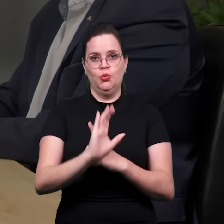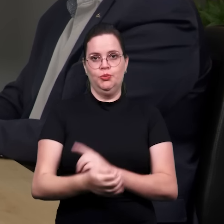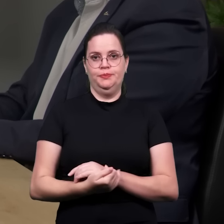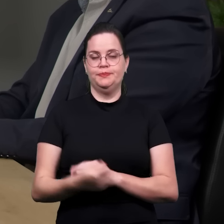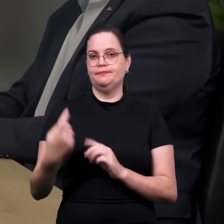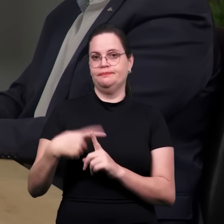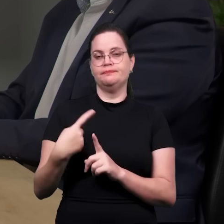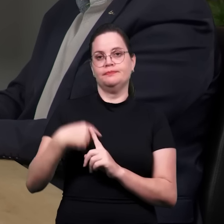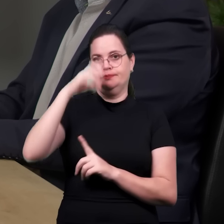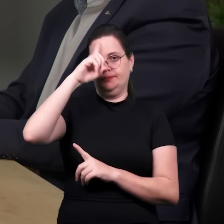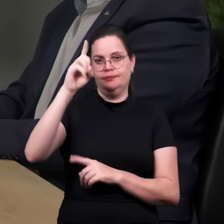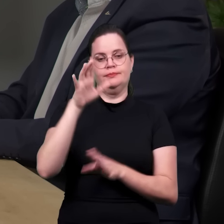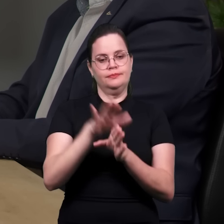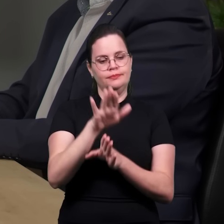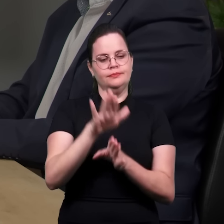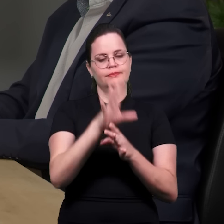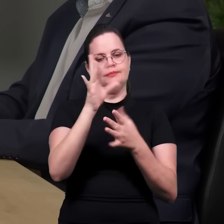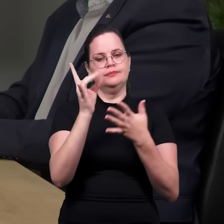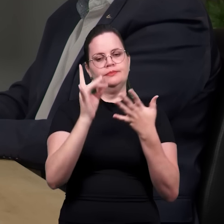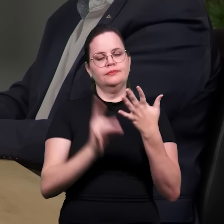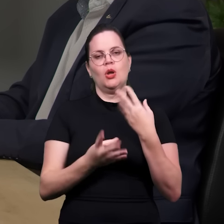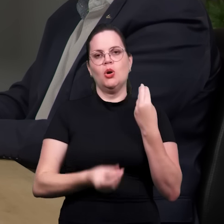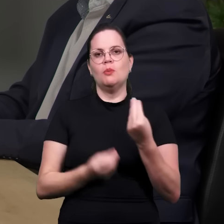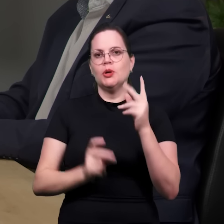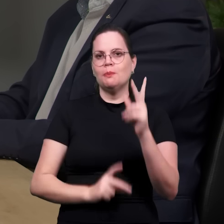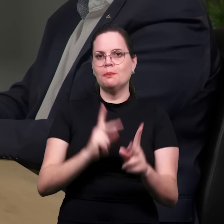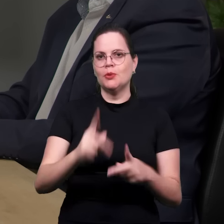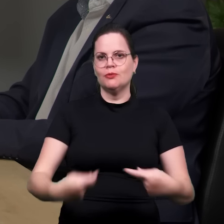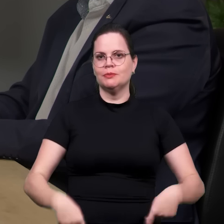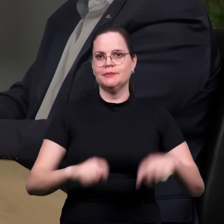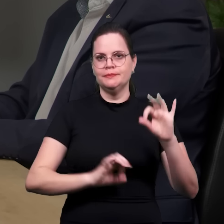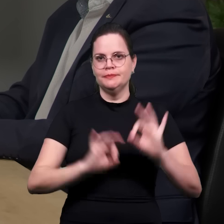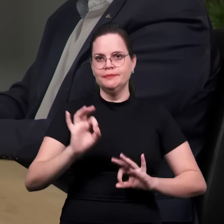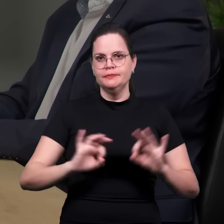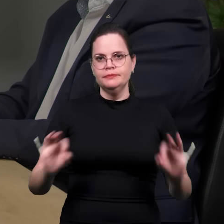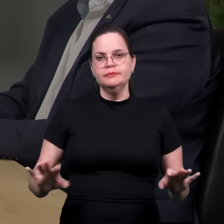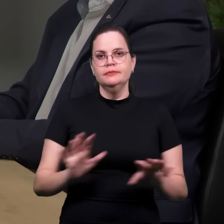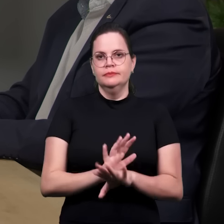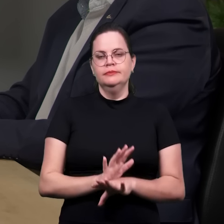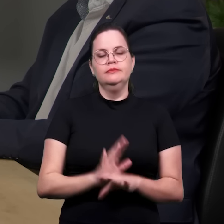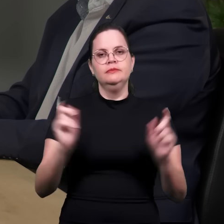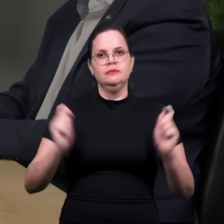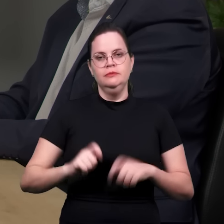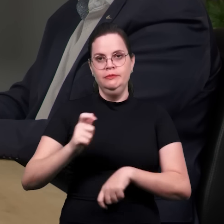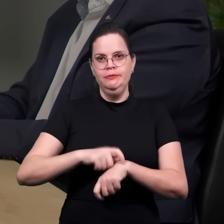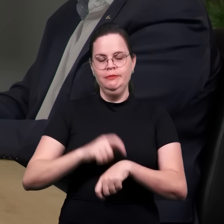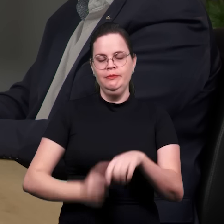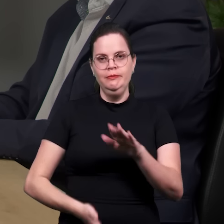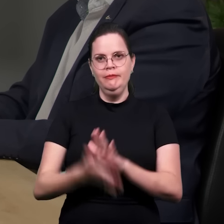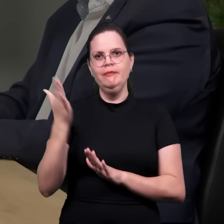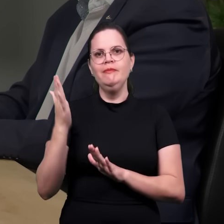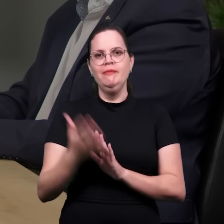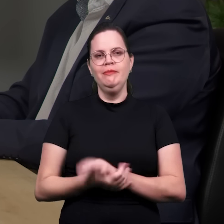onde o Senhor foi dando os detalhes de como o povo deveria se conduzir, estar preparado para